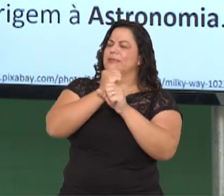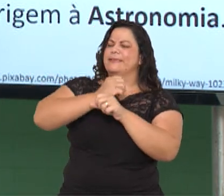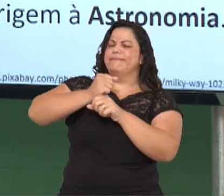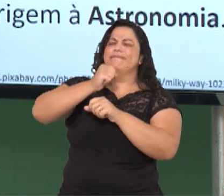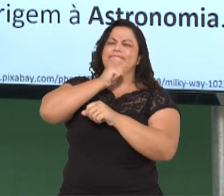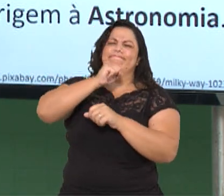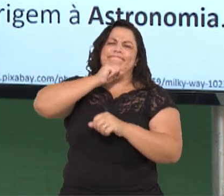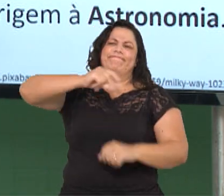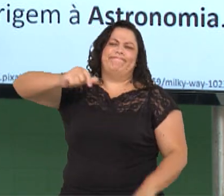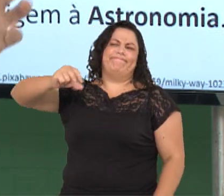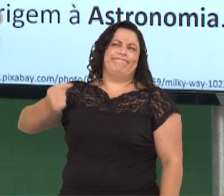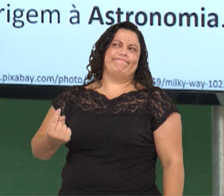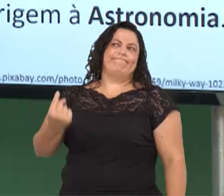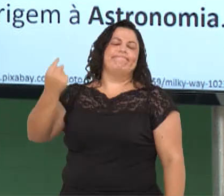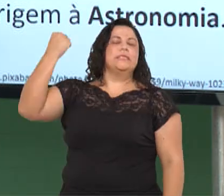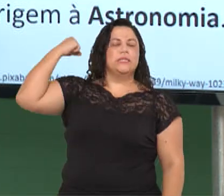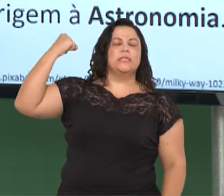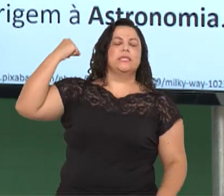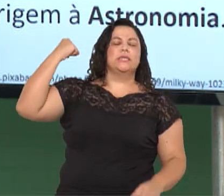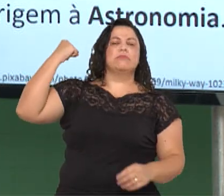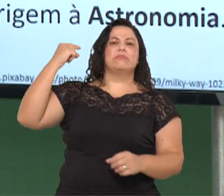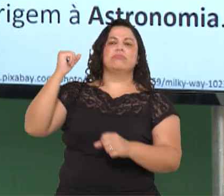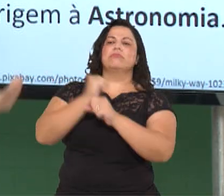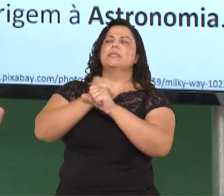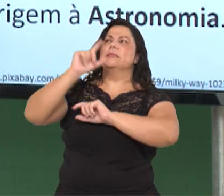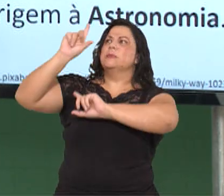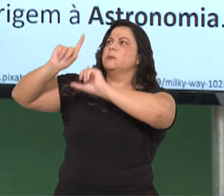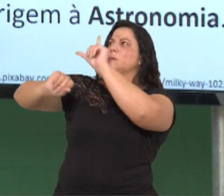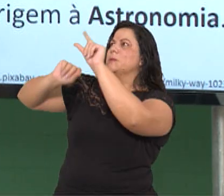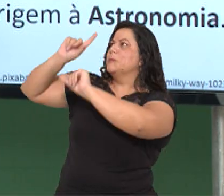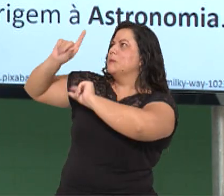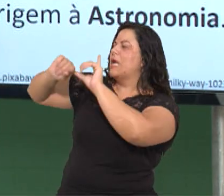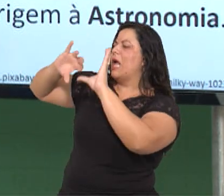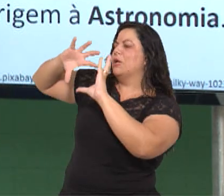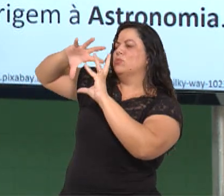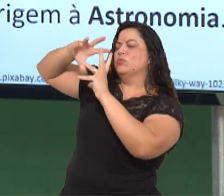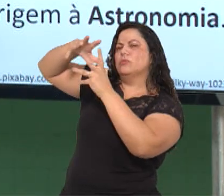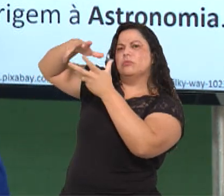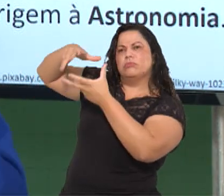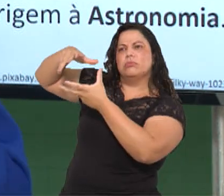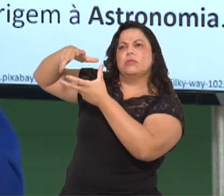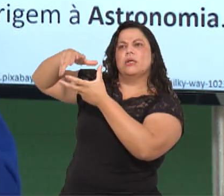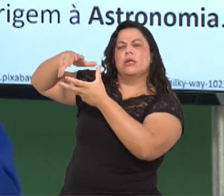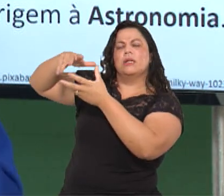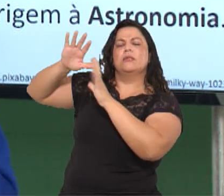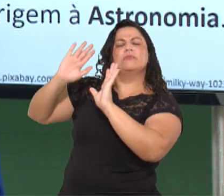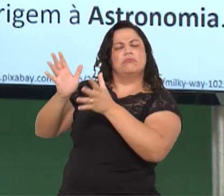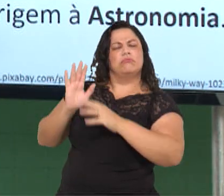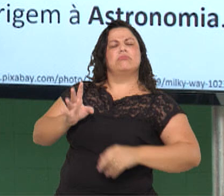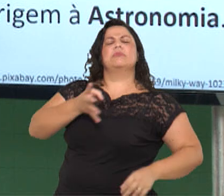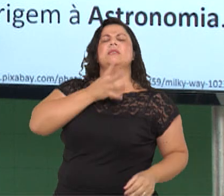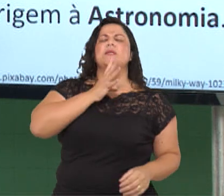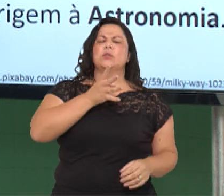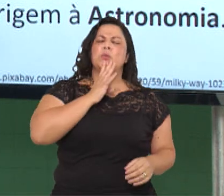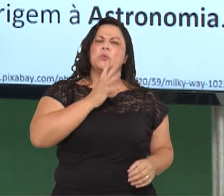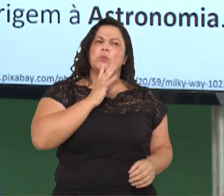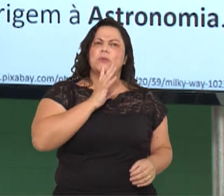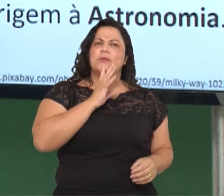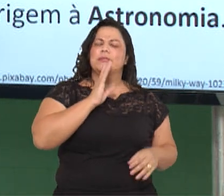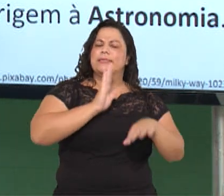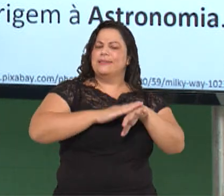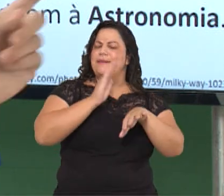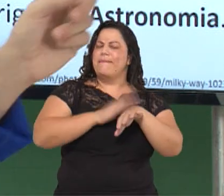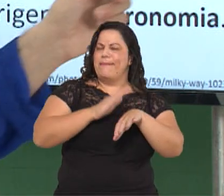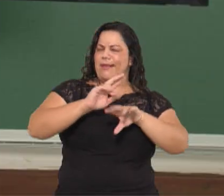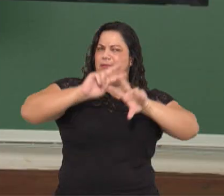observações de astros, de estrelas, de planetas, a gente quer conhecer um pouquinho mais sobre eles.